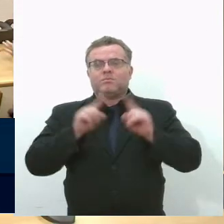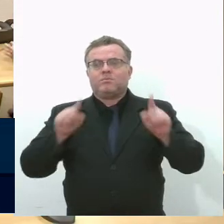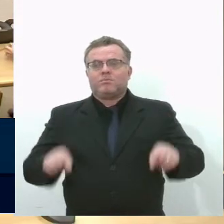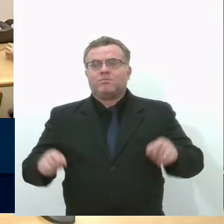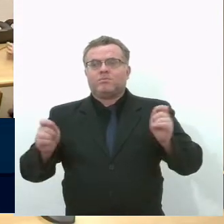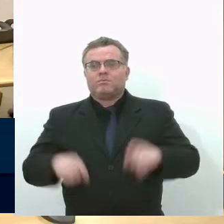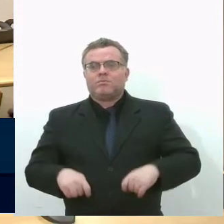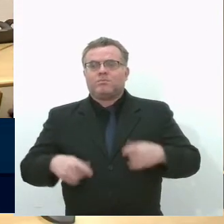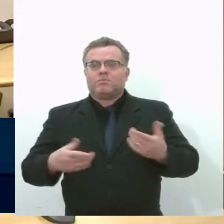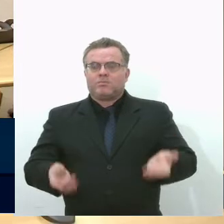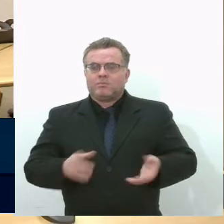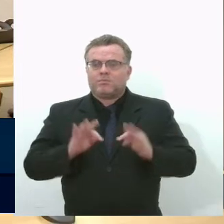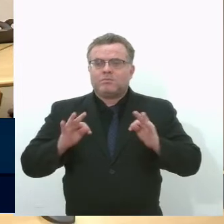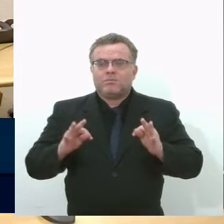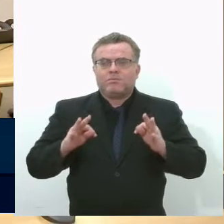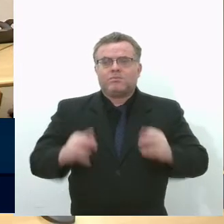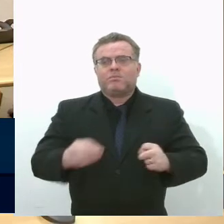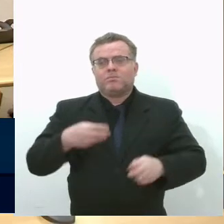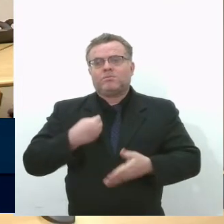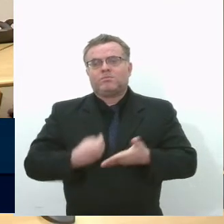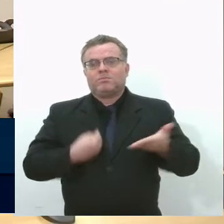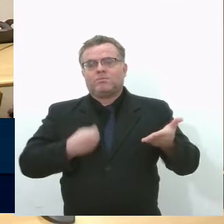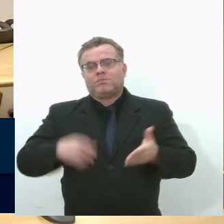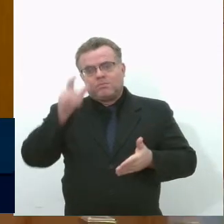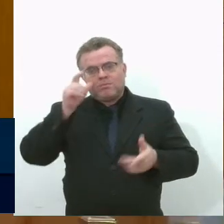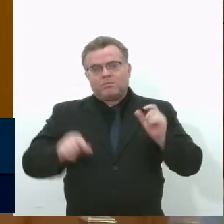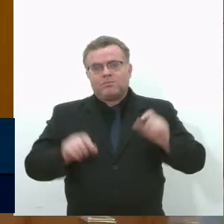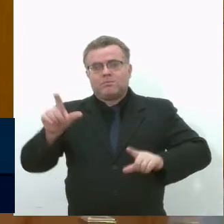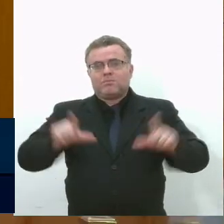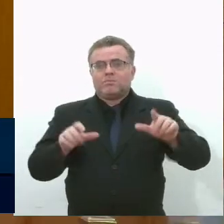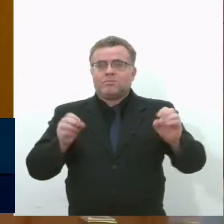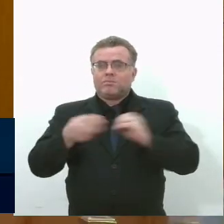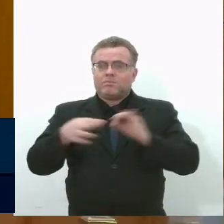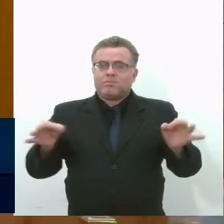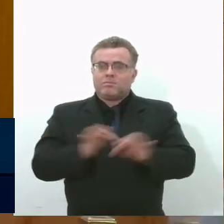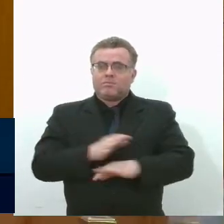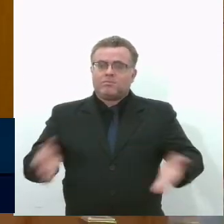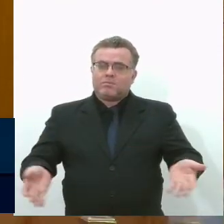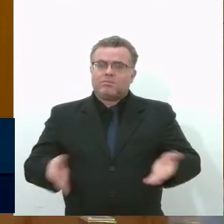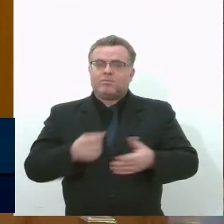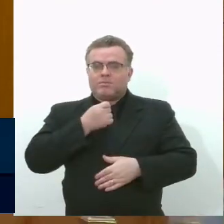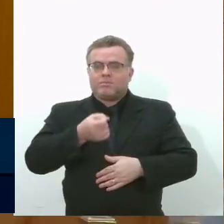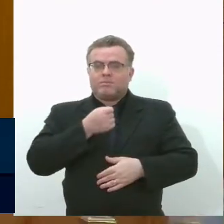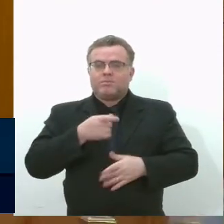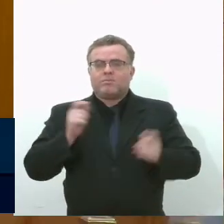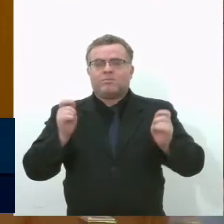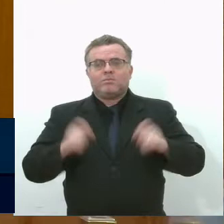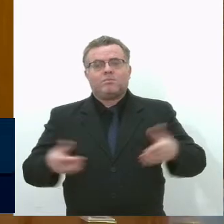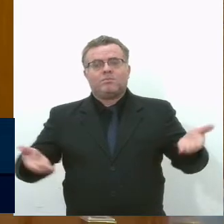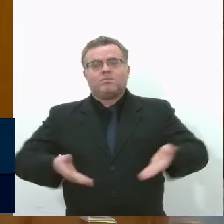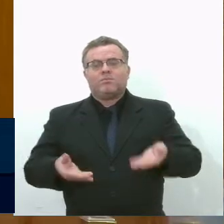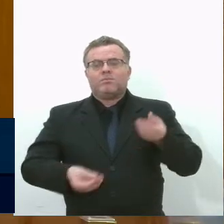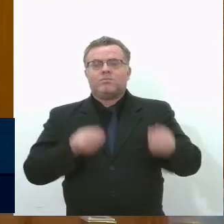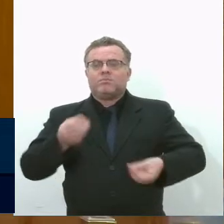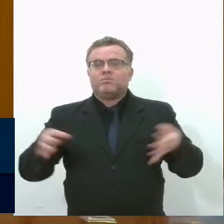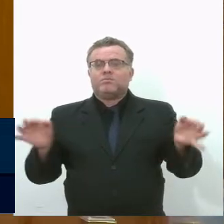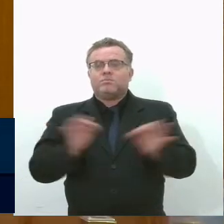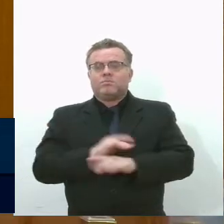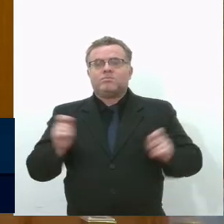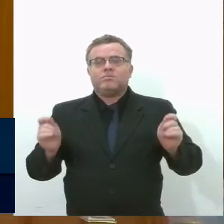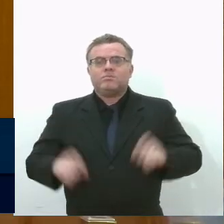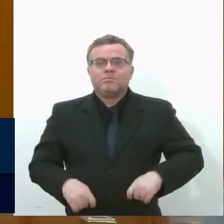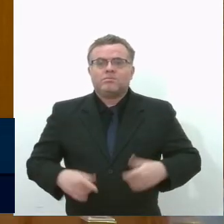que nos acompanham nas galerias e na TV Alese, e a imprensa. Ocupo um pequeno expediente, presidente. Na verdade, mais uma